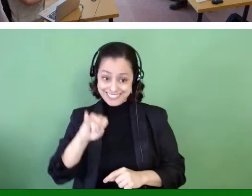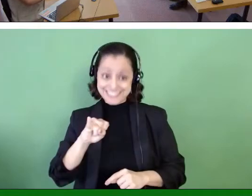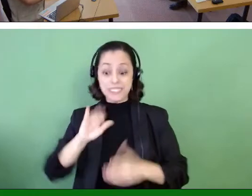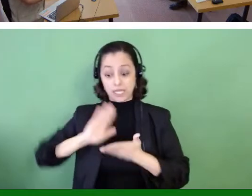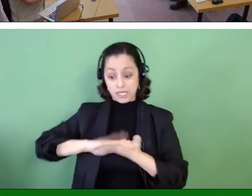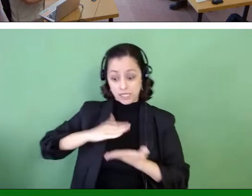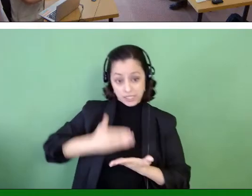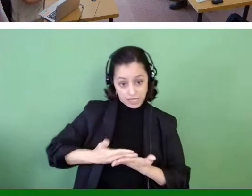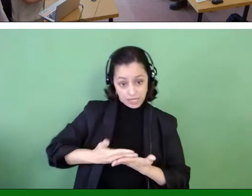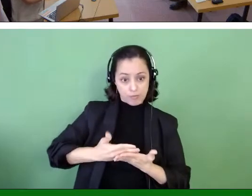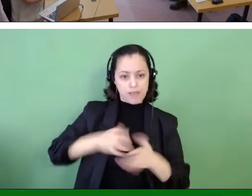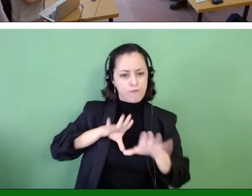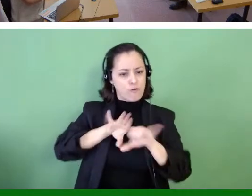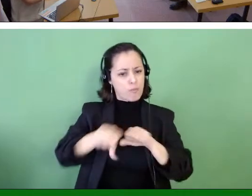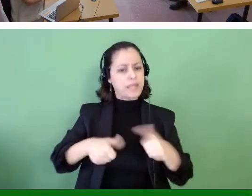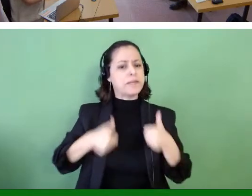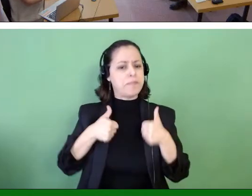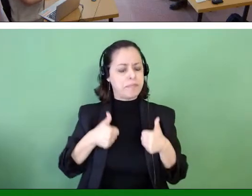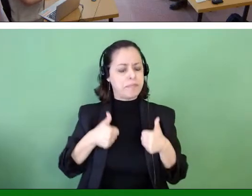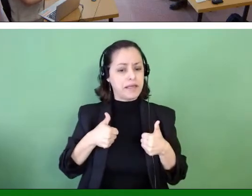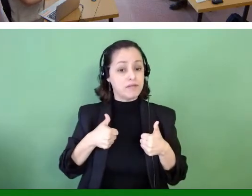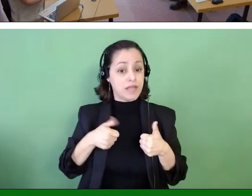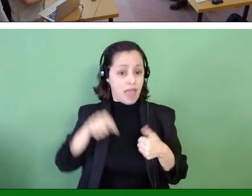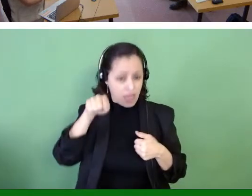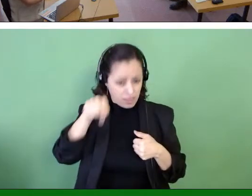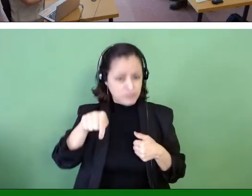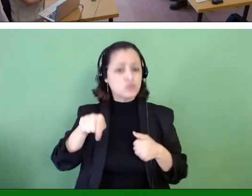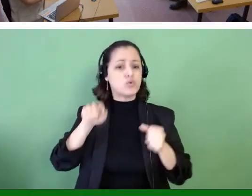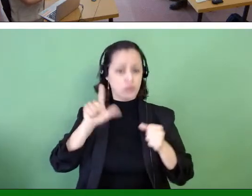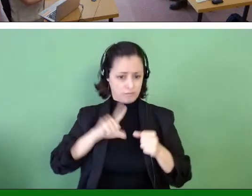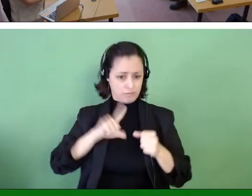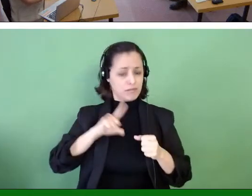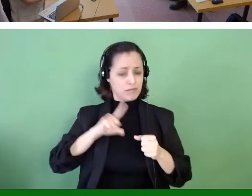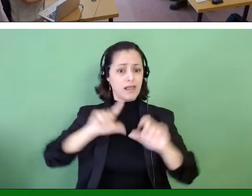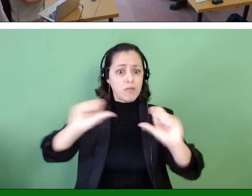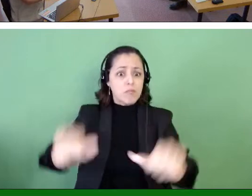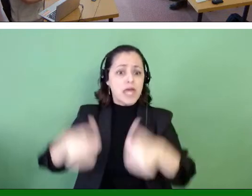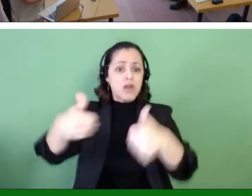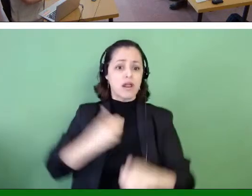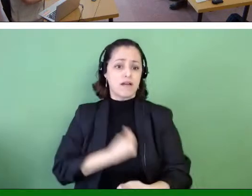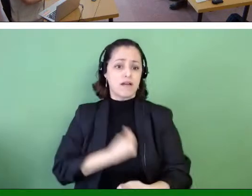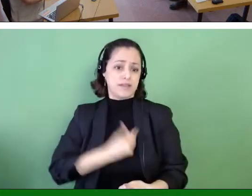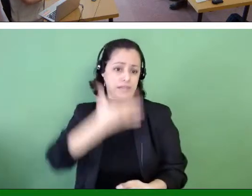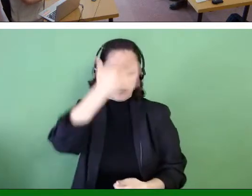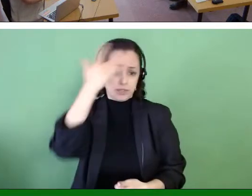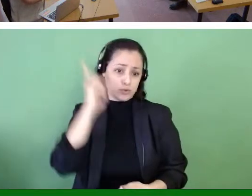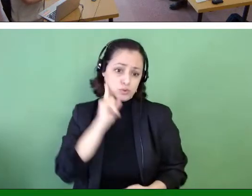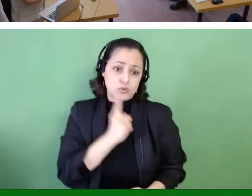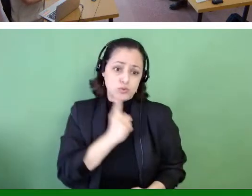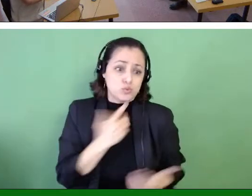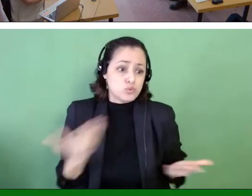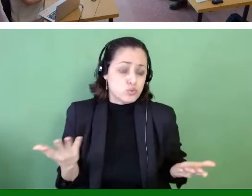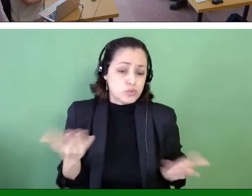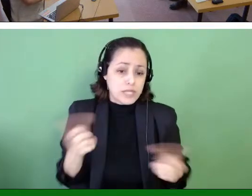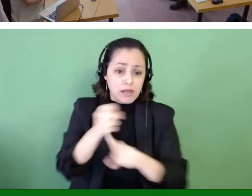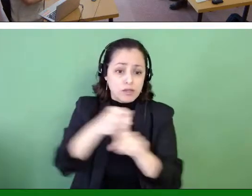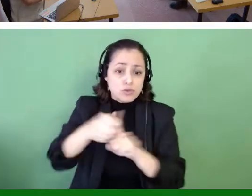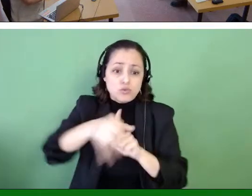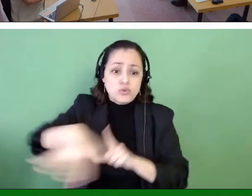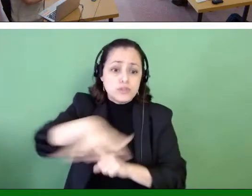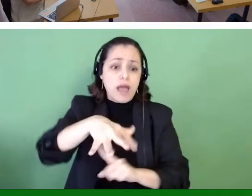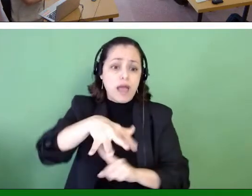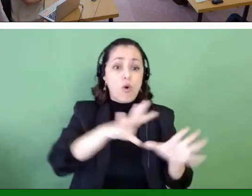um impacto imenso na comunidade surda, porque eu vou ter pessoas surdas muito mais bem atendidas em quaisquer contextos em que